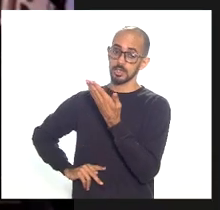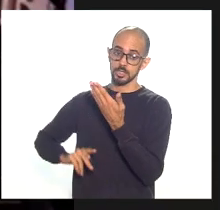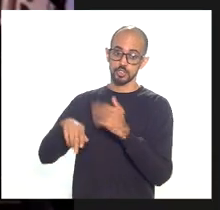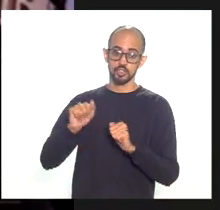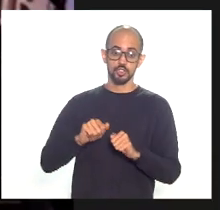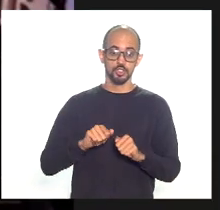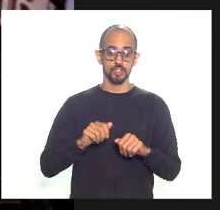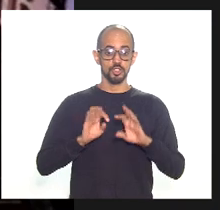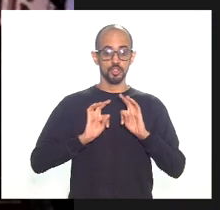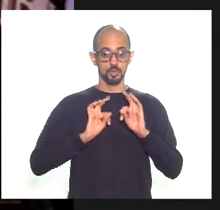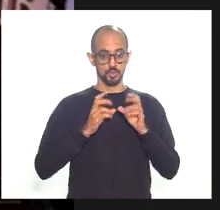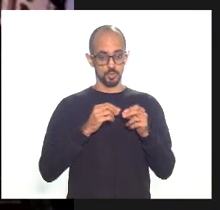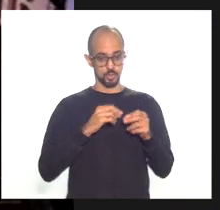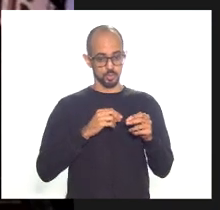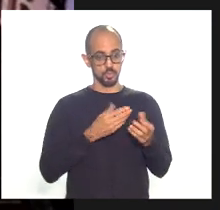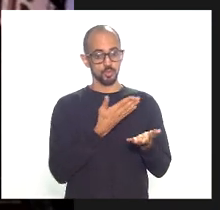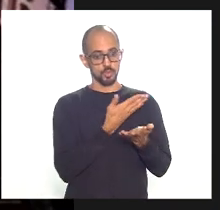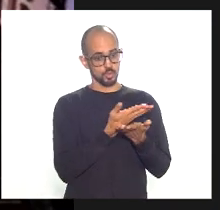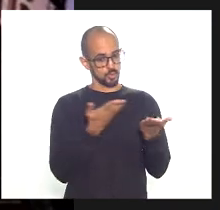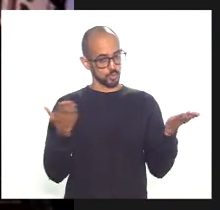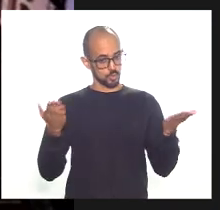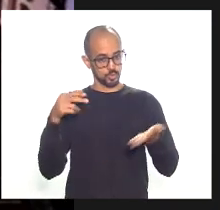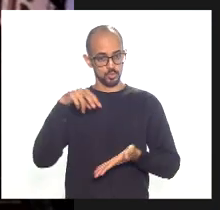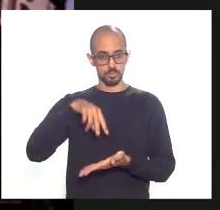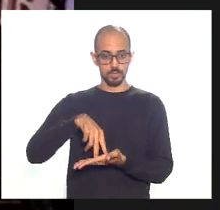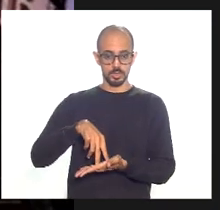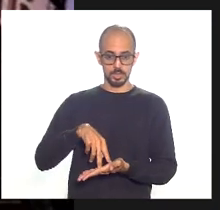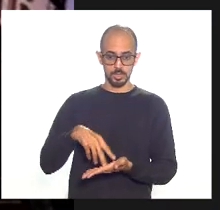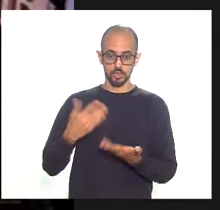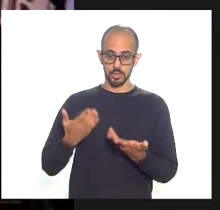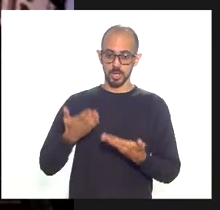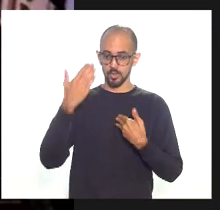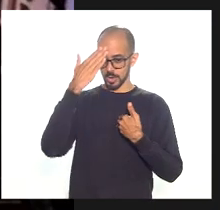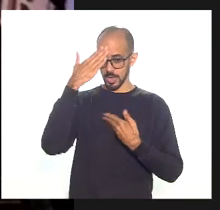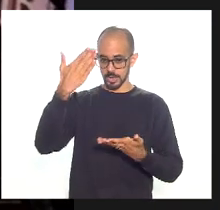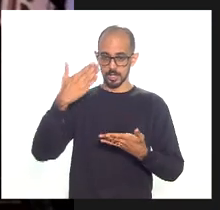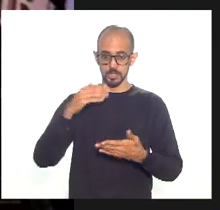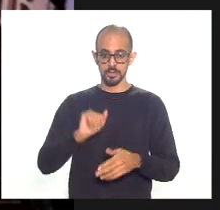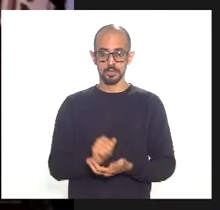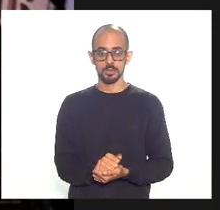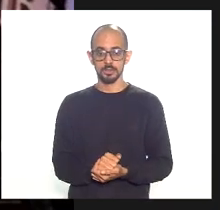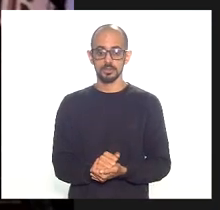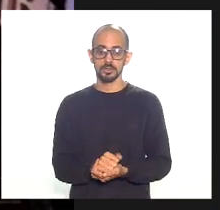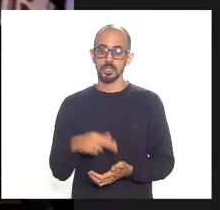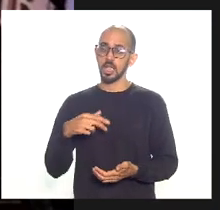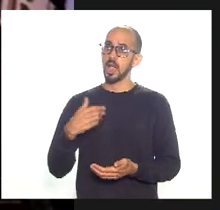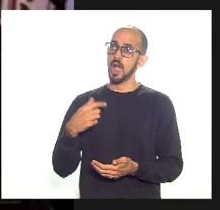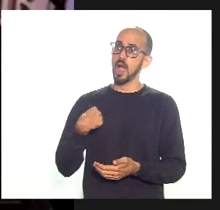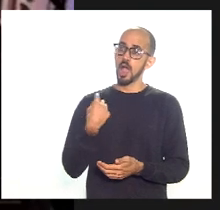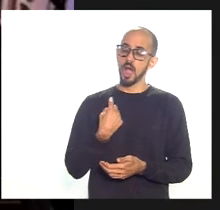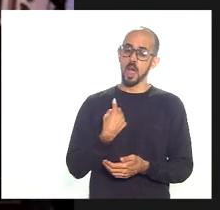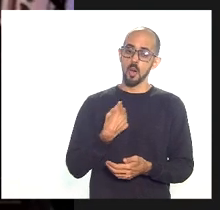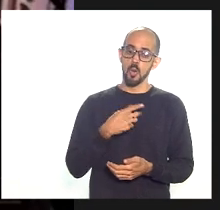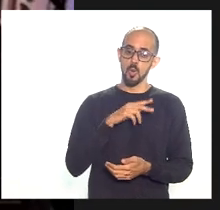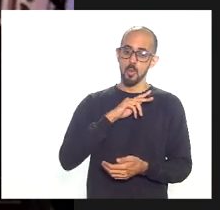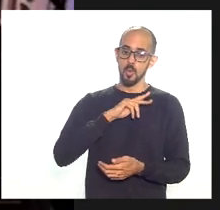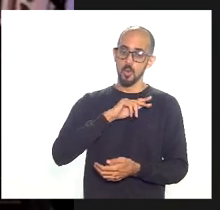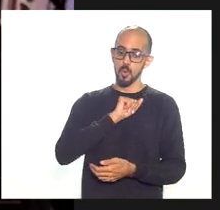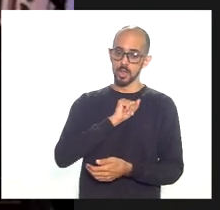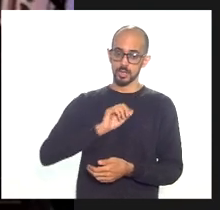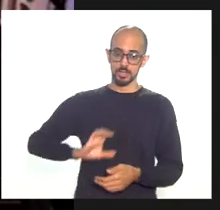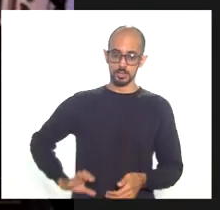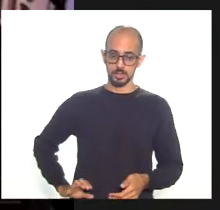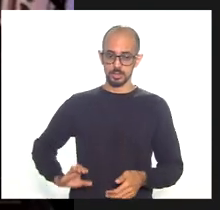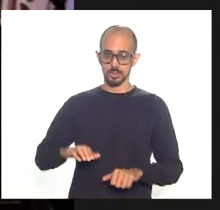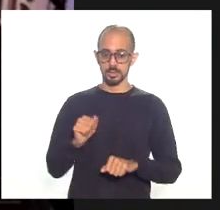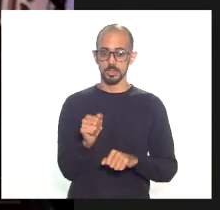senhores deputados e deputadas, primeiro eu gostaria aqui de agradecer ao nosso presidente Adécio Siciliano, que a pedido da inclusão